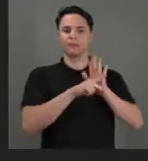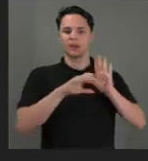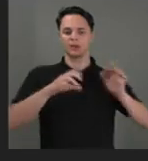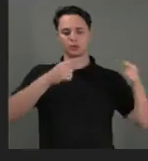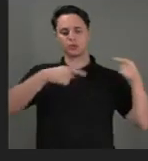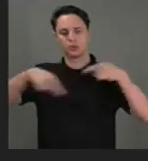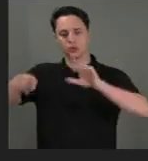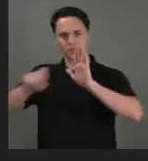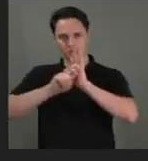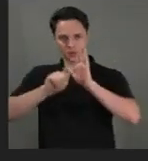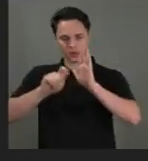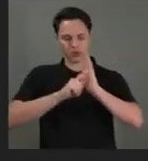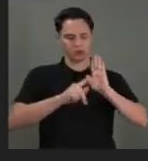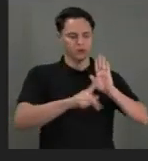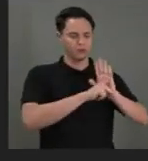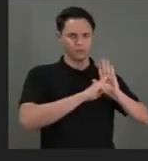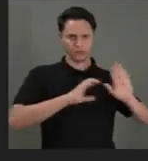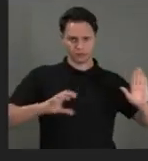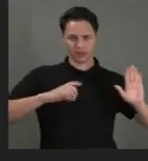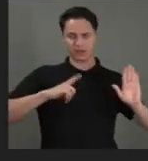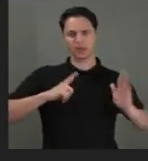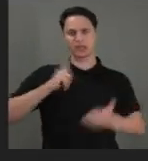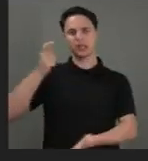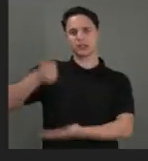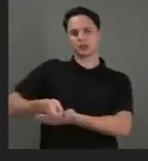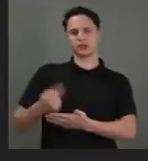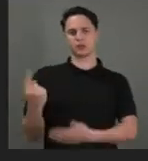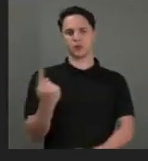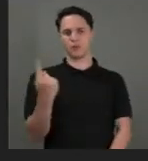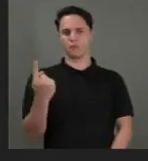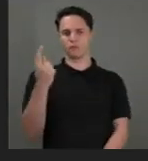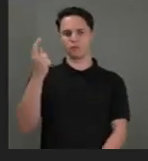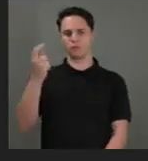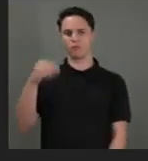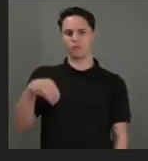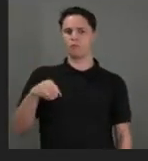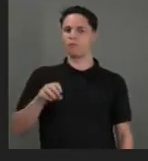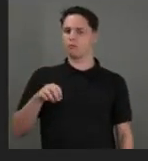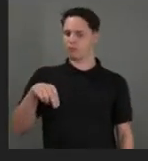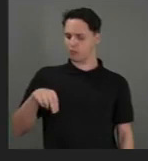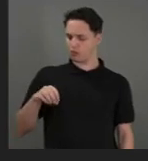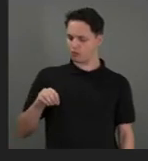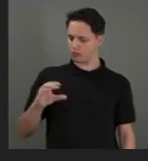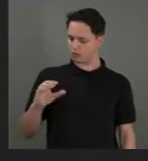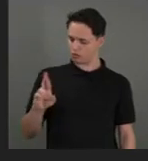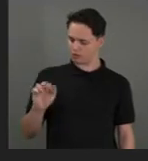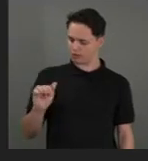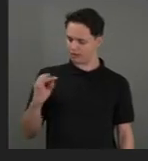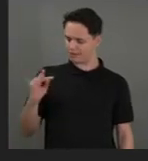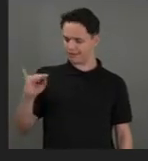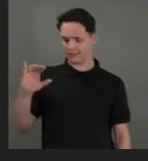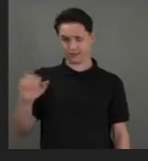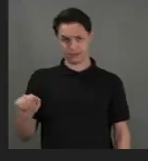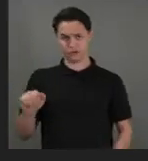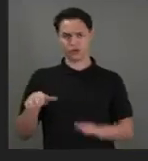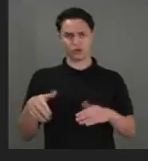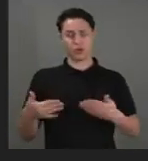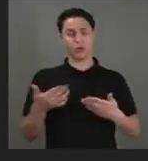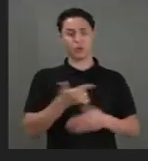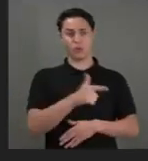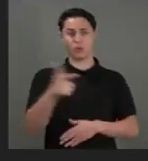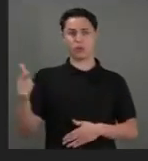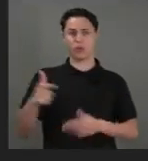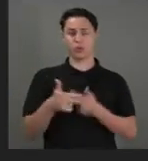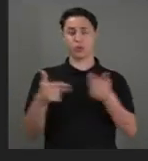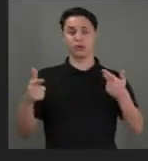com a PEC das decisões monocráticas, que deve estar na pauta nas próximas sessões, e outras posturas que fazem com